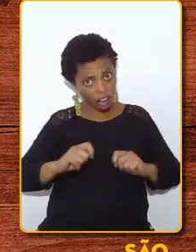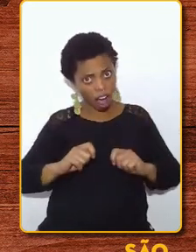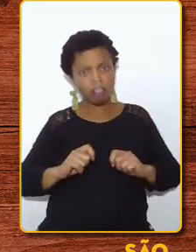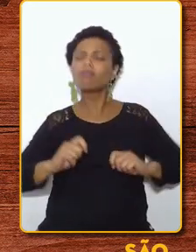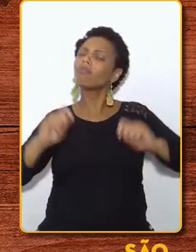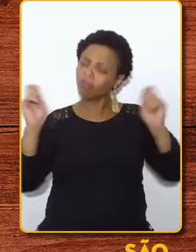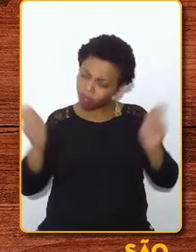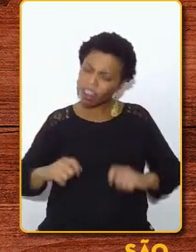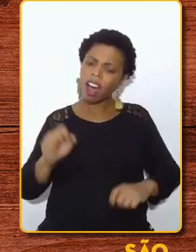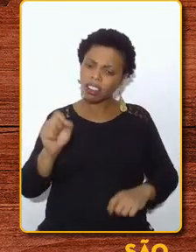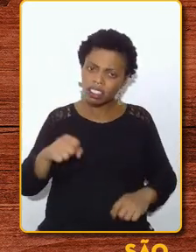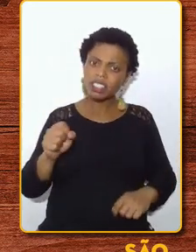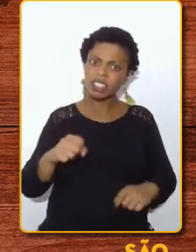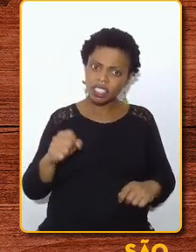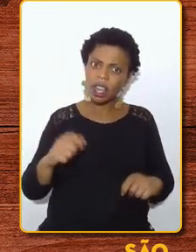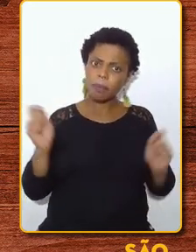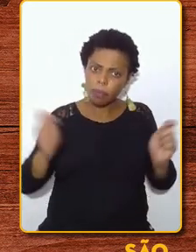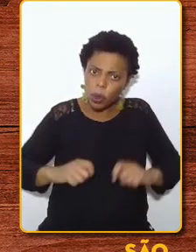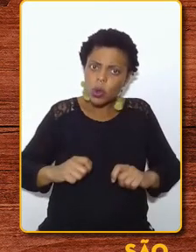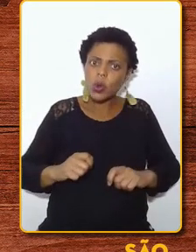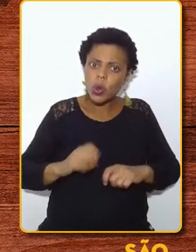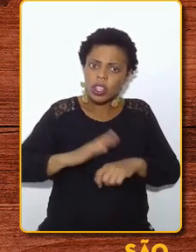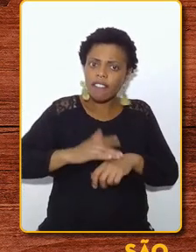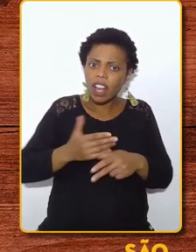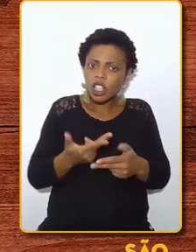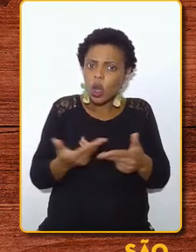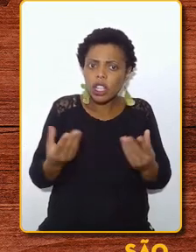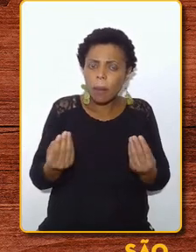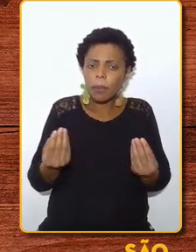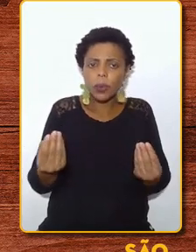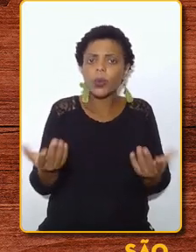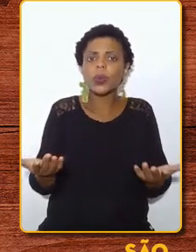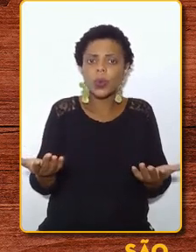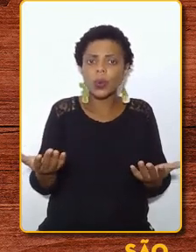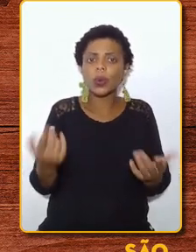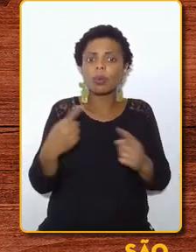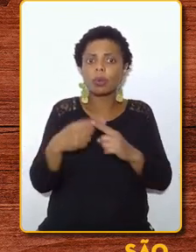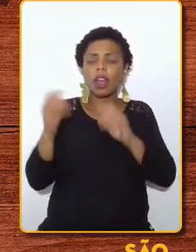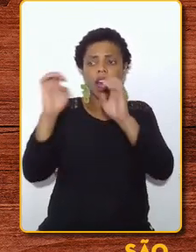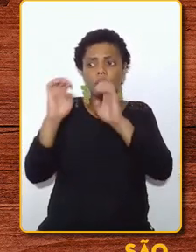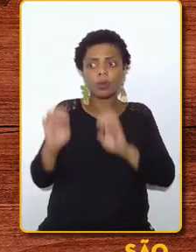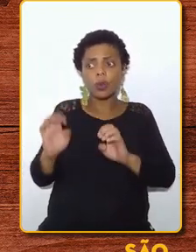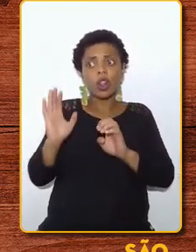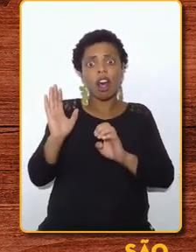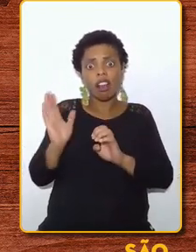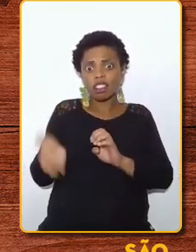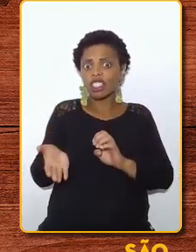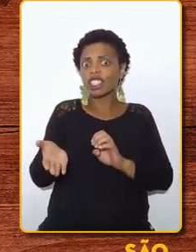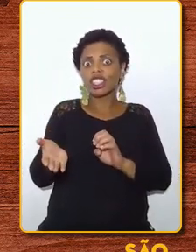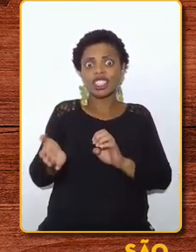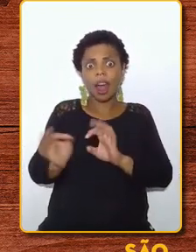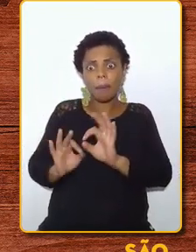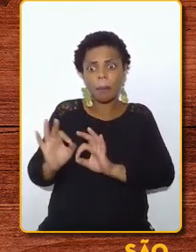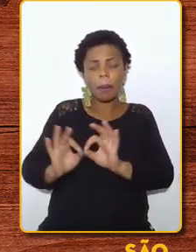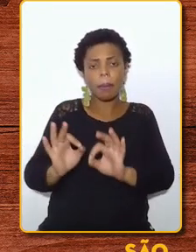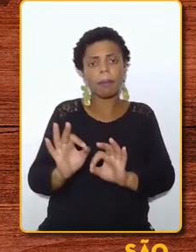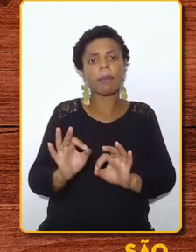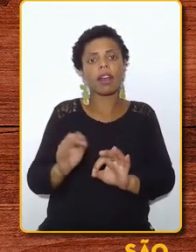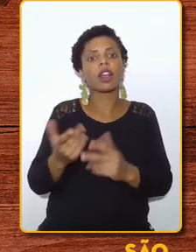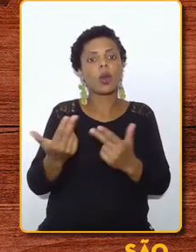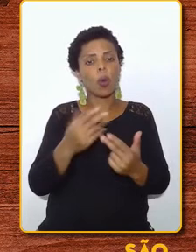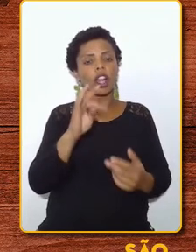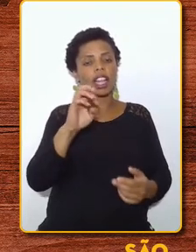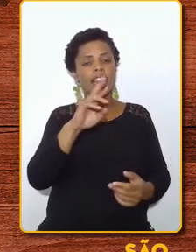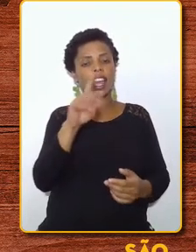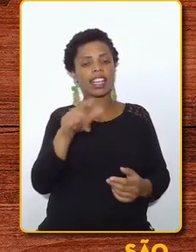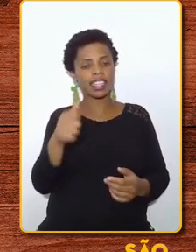muita coisa, né, com a estrutura que já foi plantada. Nós temos, como lembrou a Tereza muito bem,